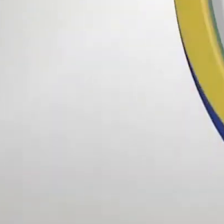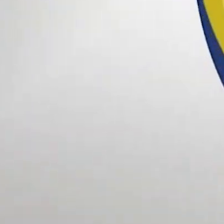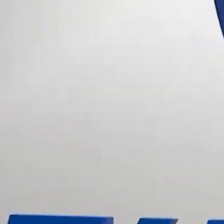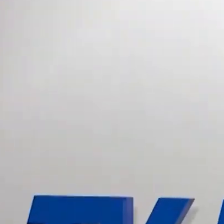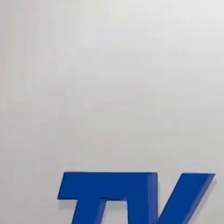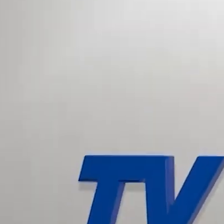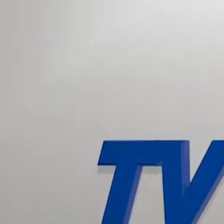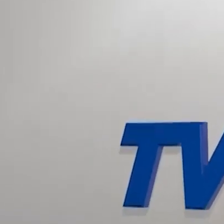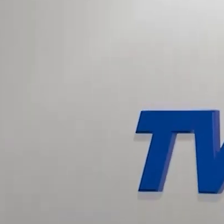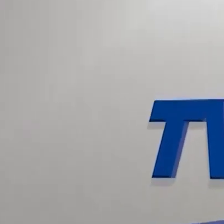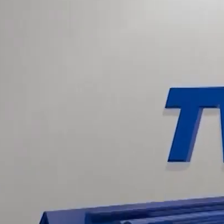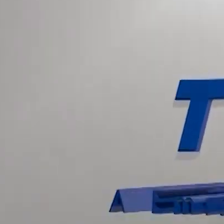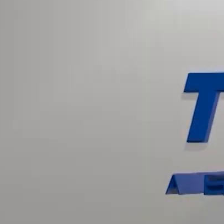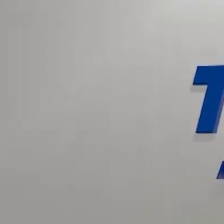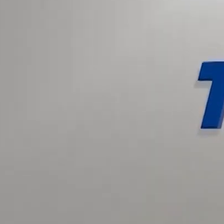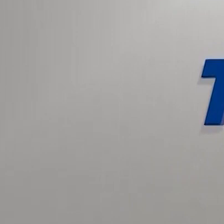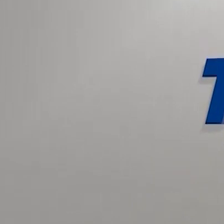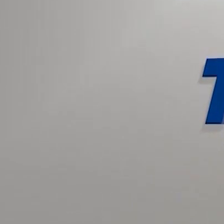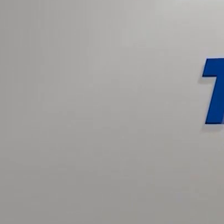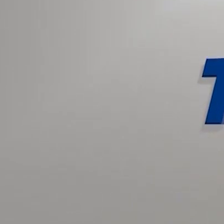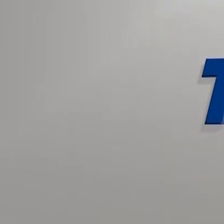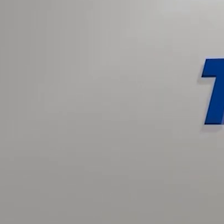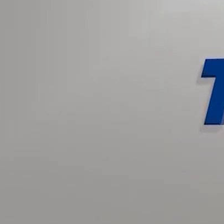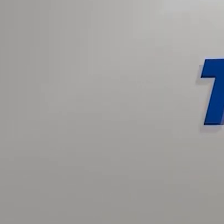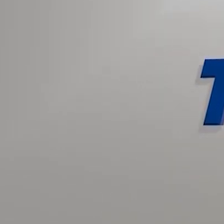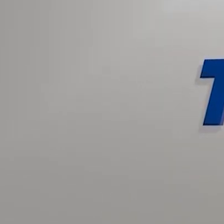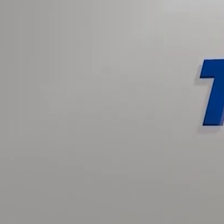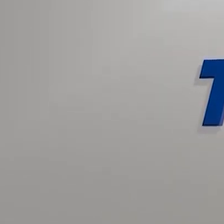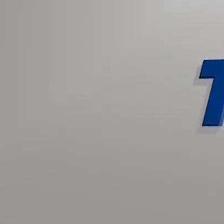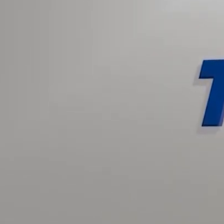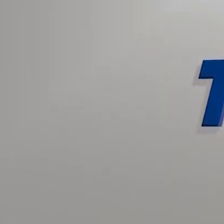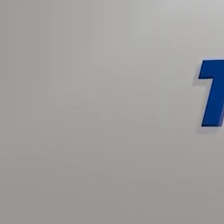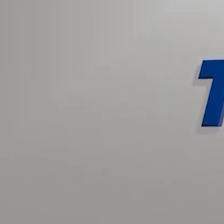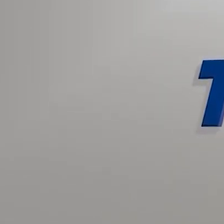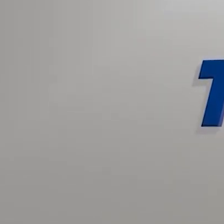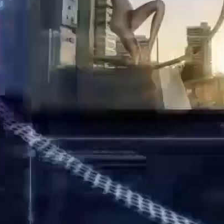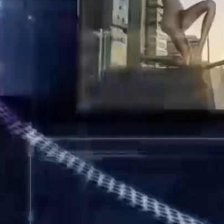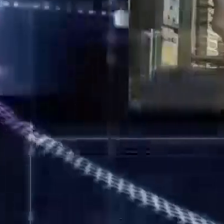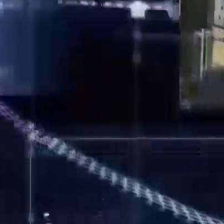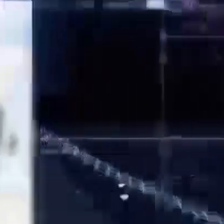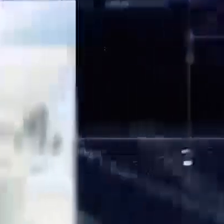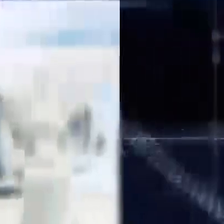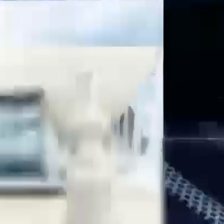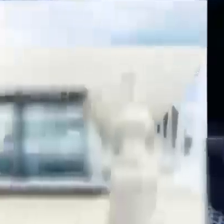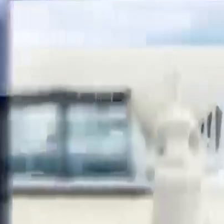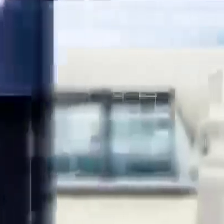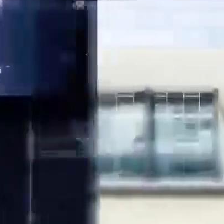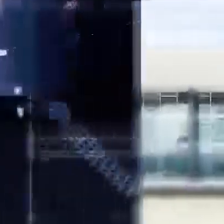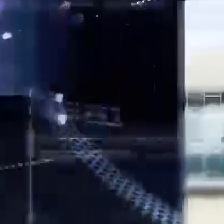TV Fortaleza, a emissora da Casa do Povo.